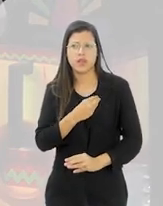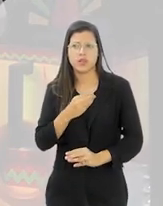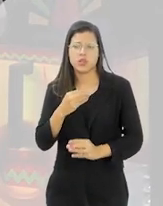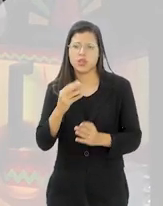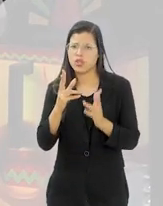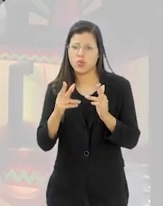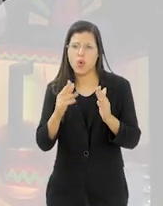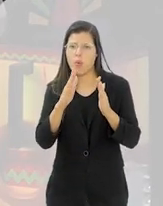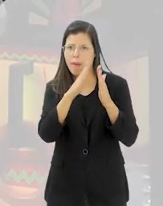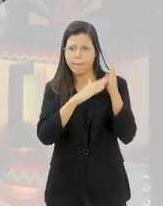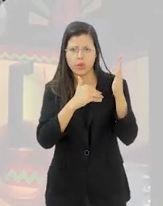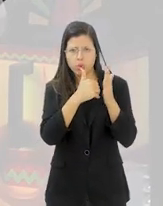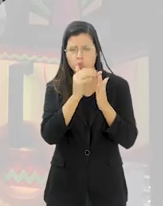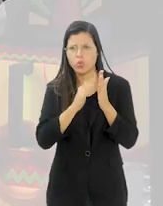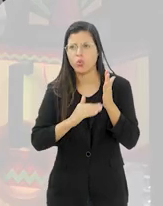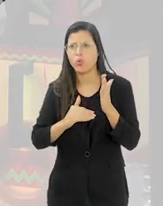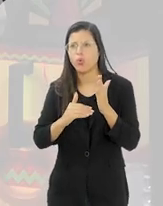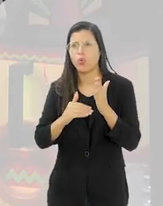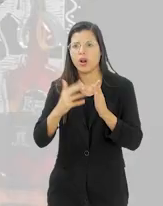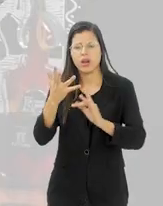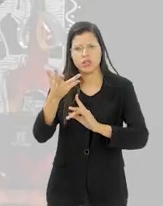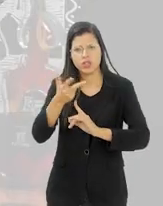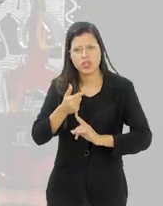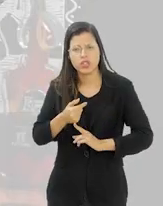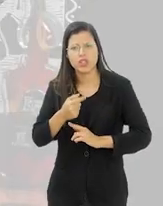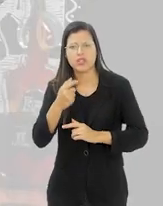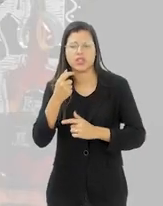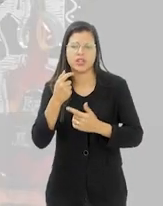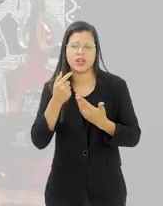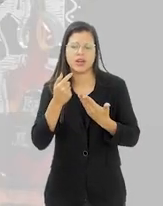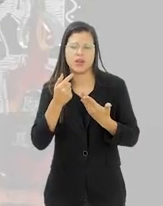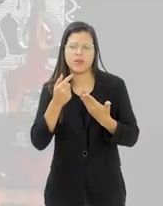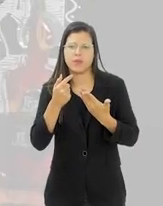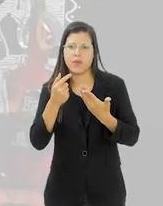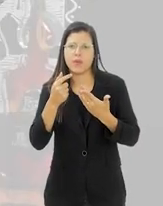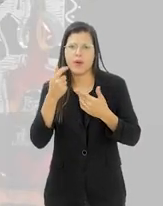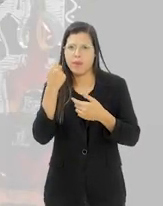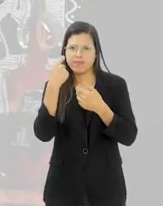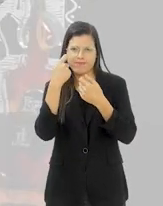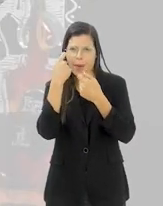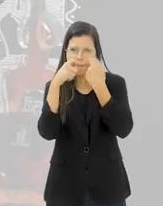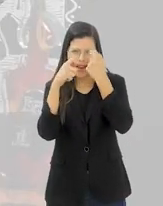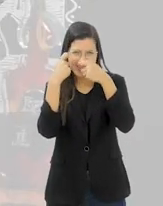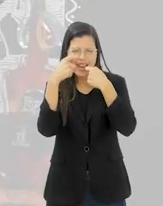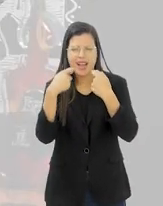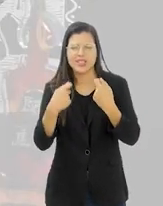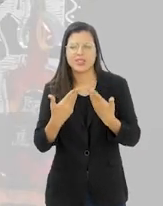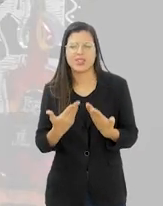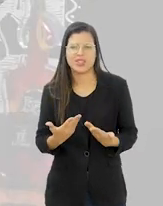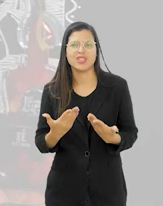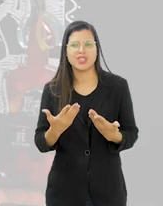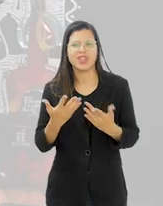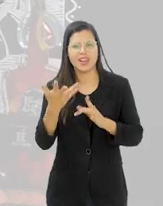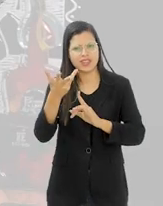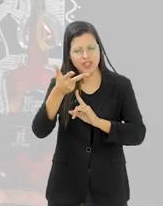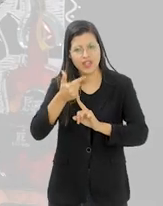como a pintura artística, né? Pintura artística, a maquiagem tanta coisa, artística. Né? Eu costumo dizer que toda e qualquer